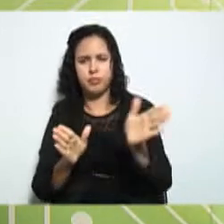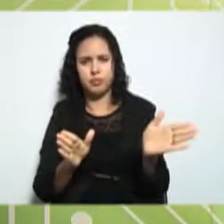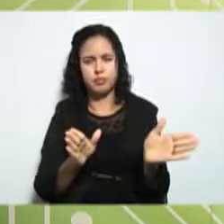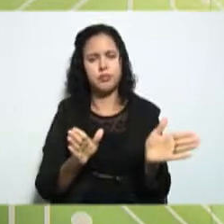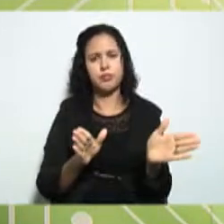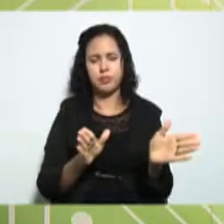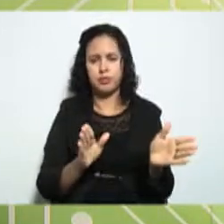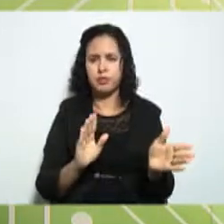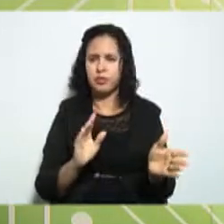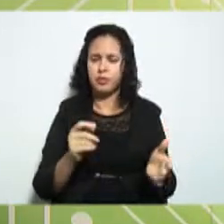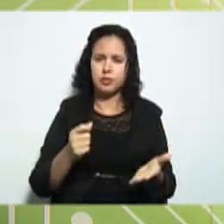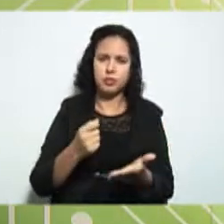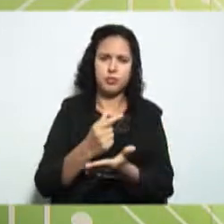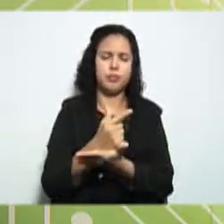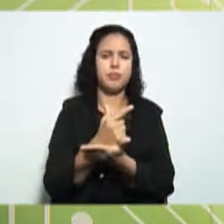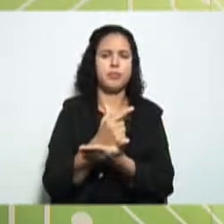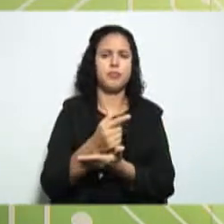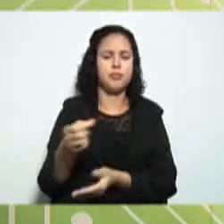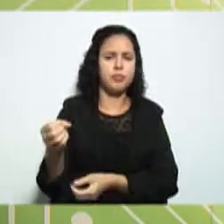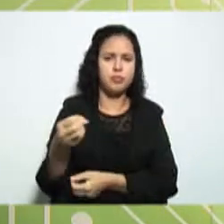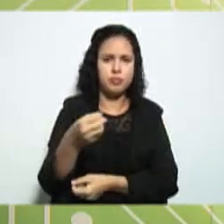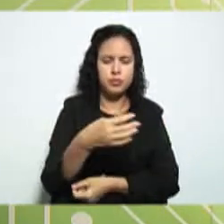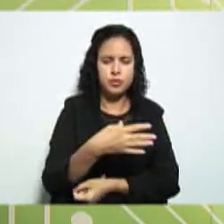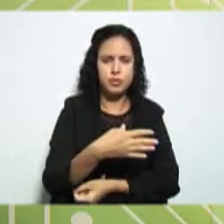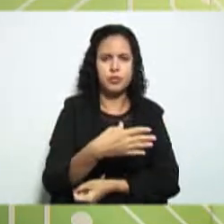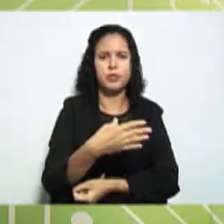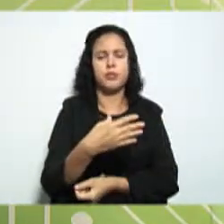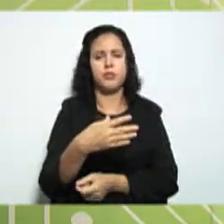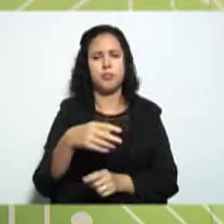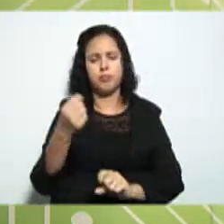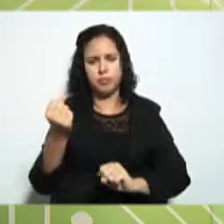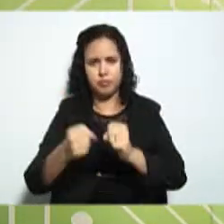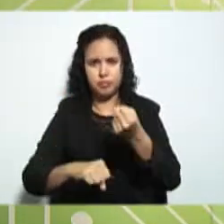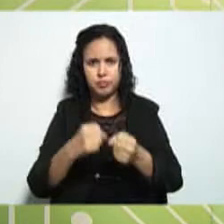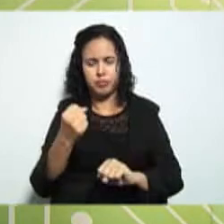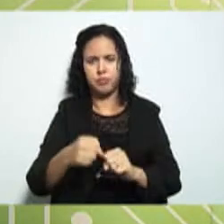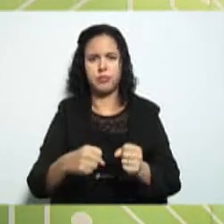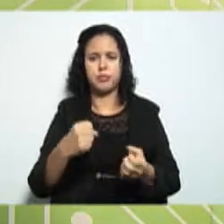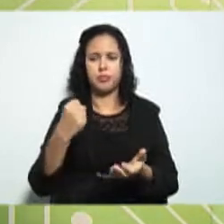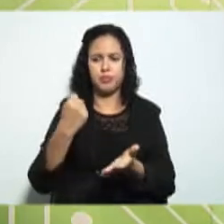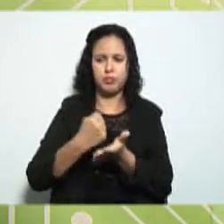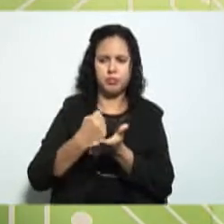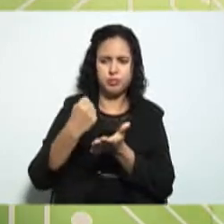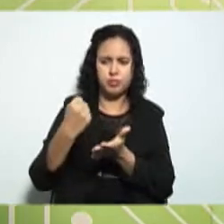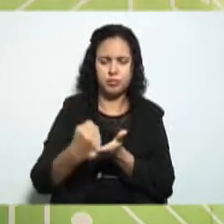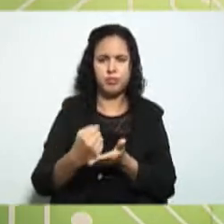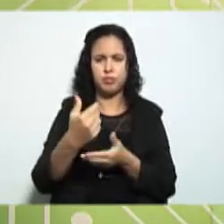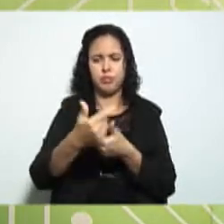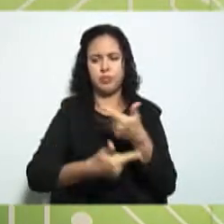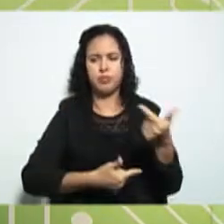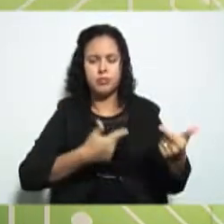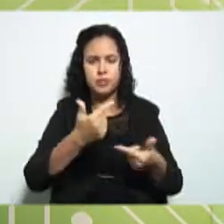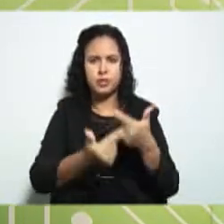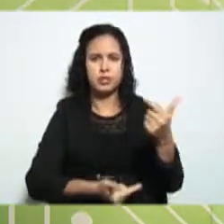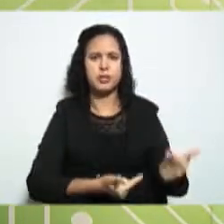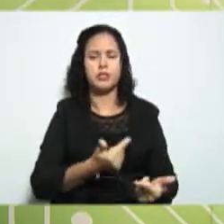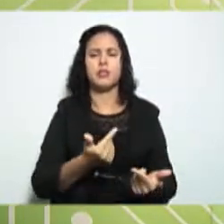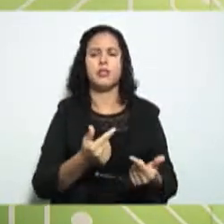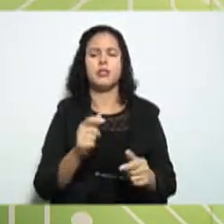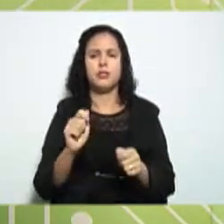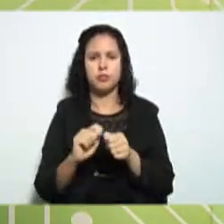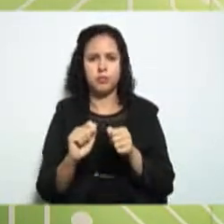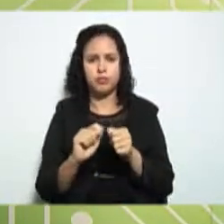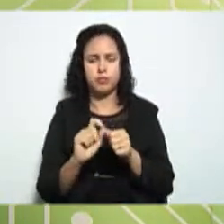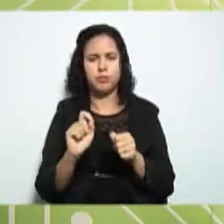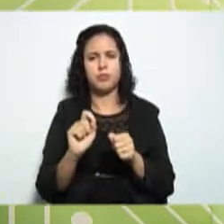novo, se ela vai contratar um curso, qual curso esse vai ser, se ela vai contratar empregado, se ela vai desempenhar uma função, todas essas decisões